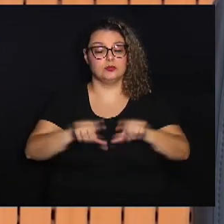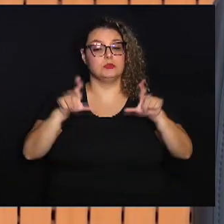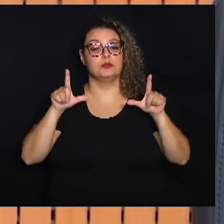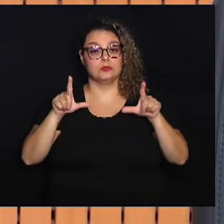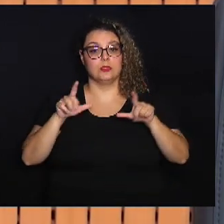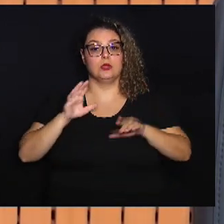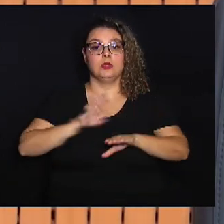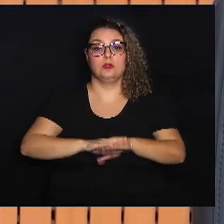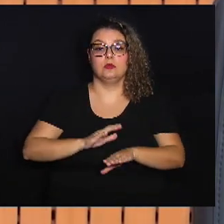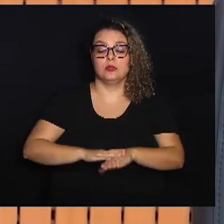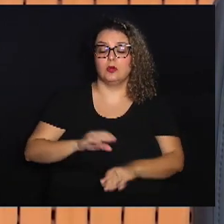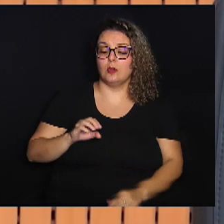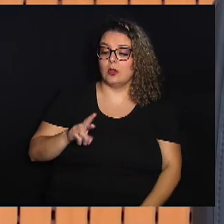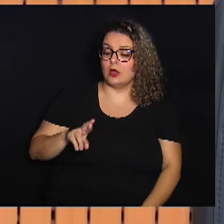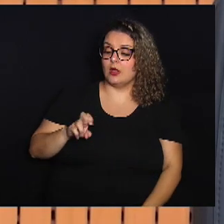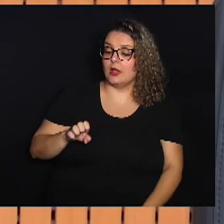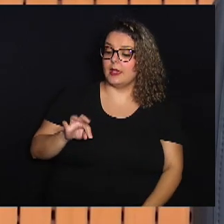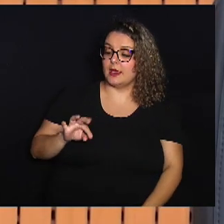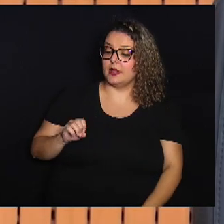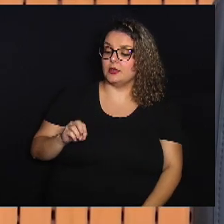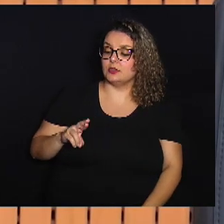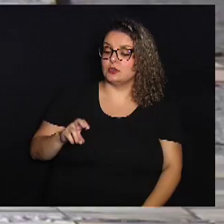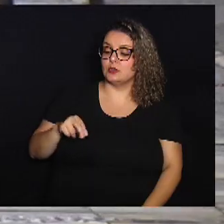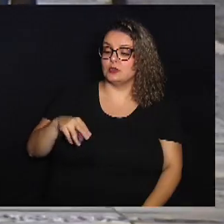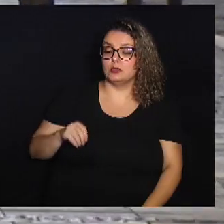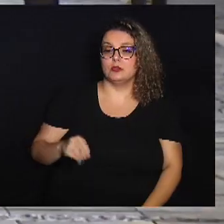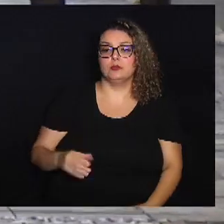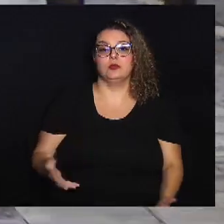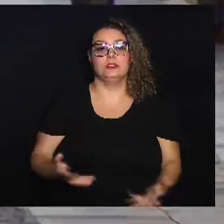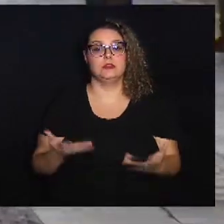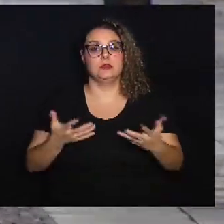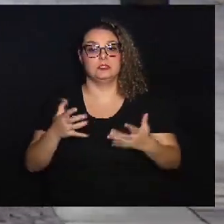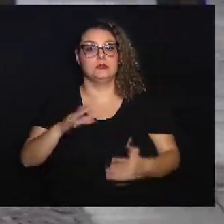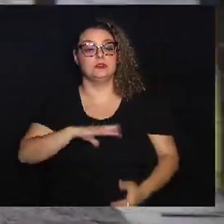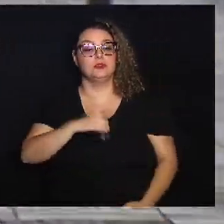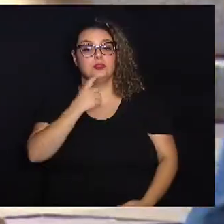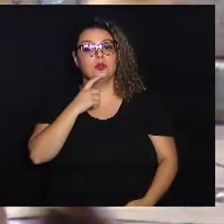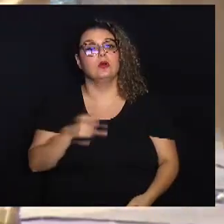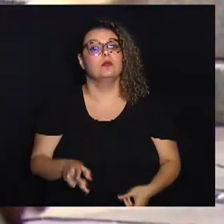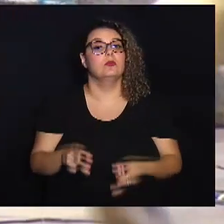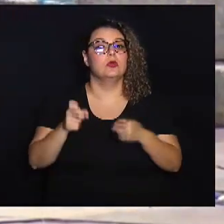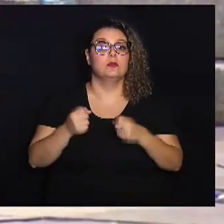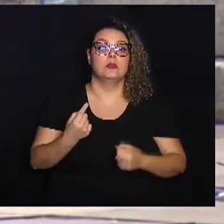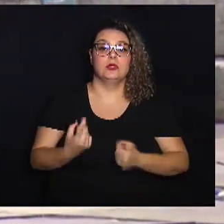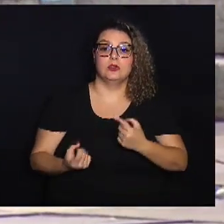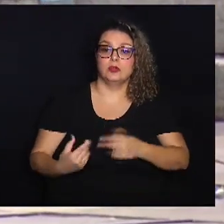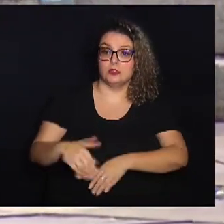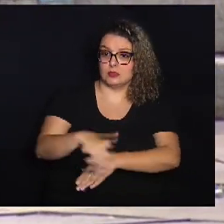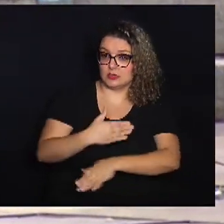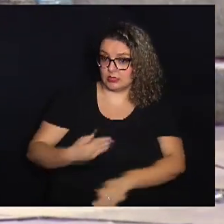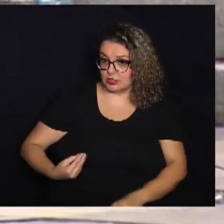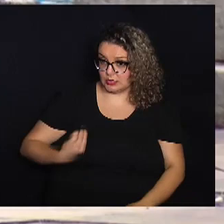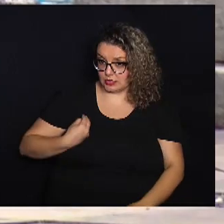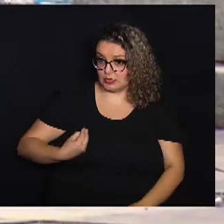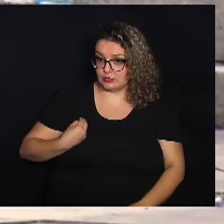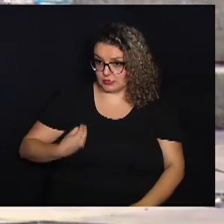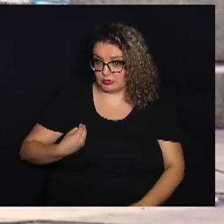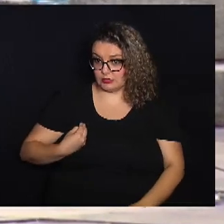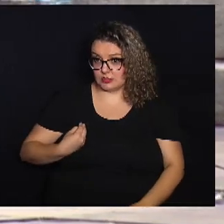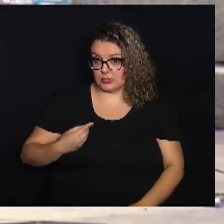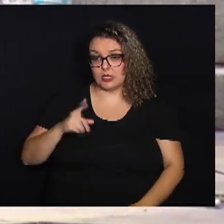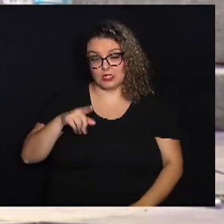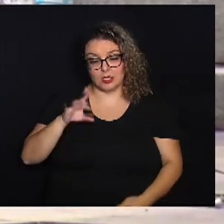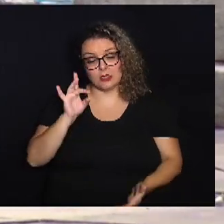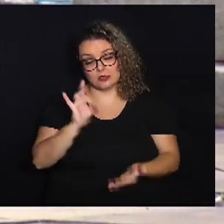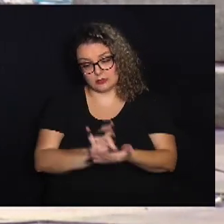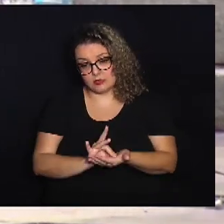Operação Retorno, por iniciativa da Prefeitura de Campinas, que detectou que alguns moradores em situação de rua são, na